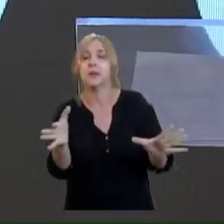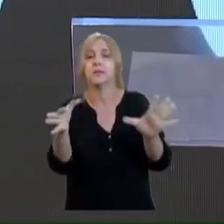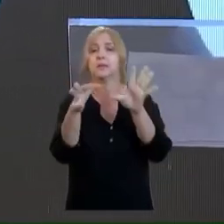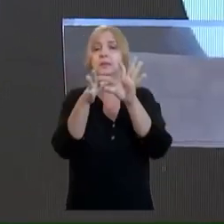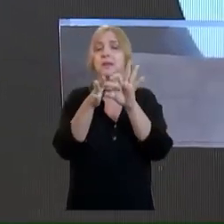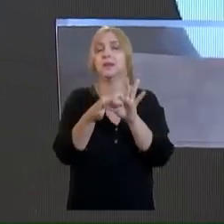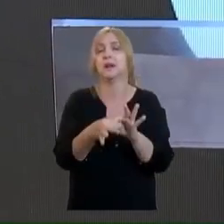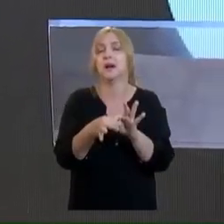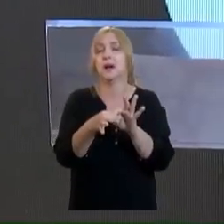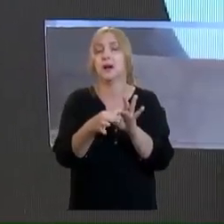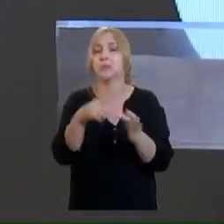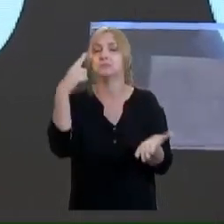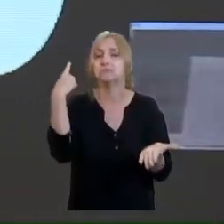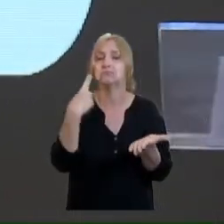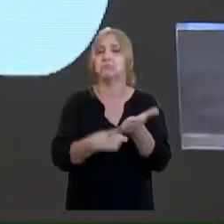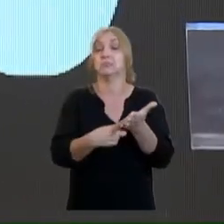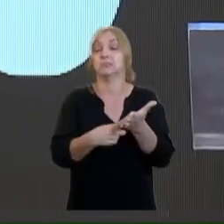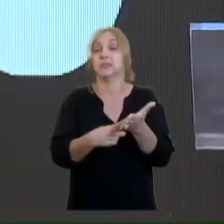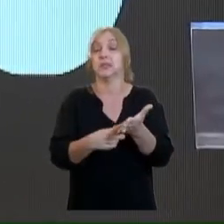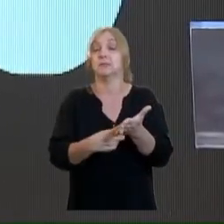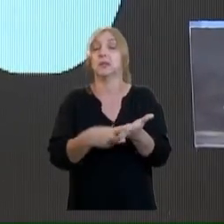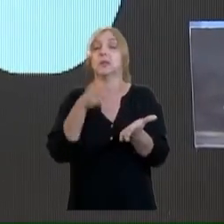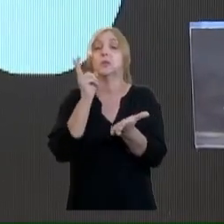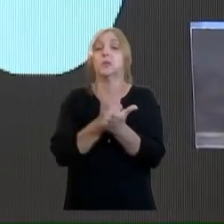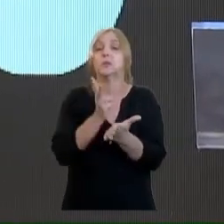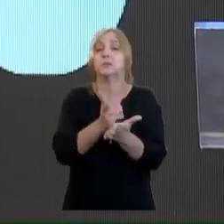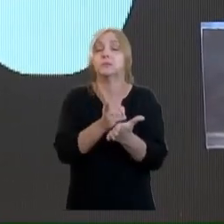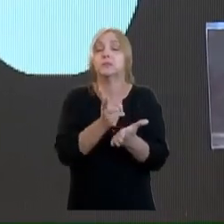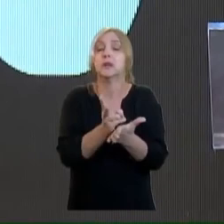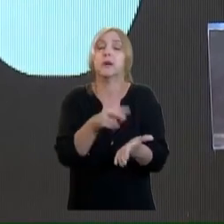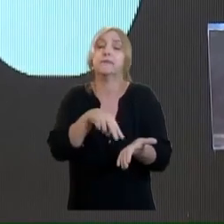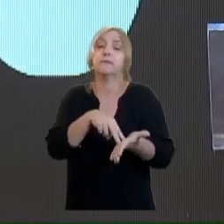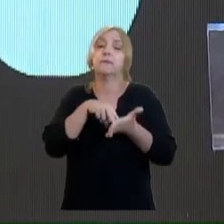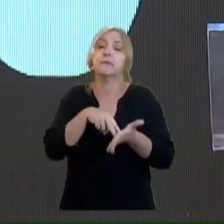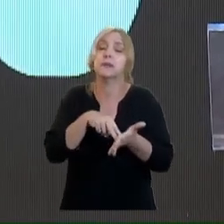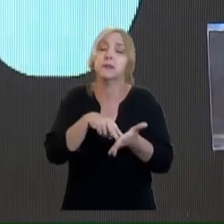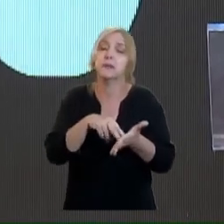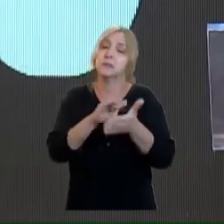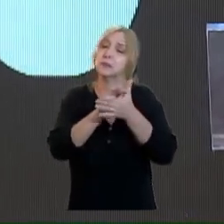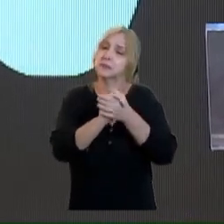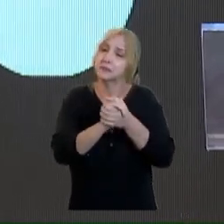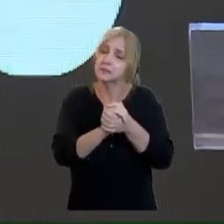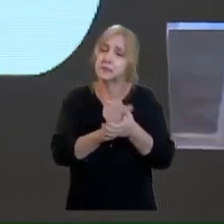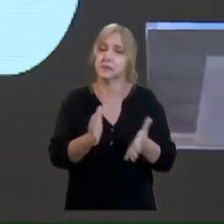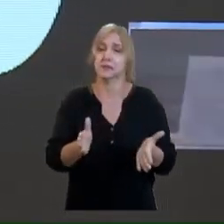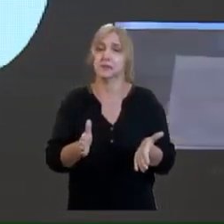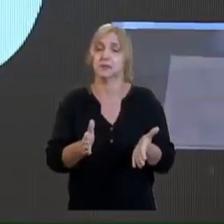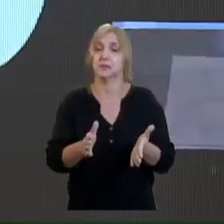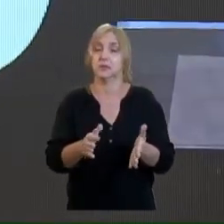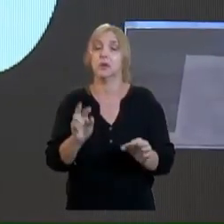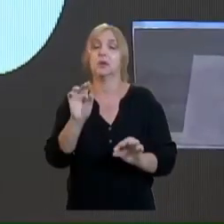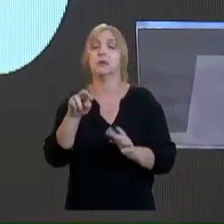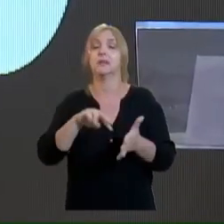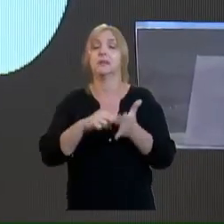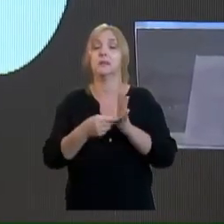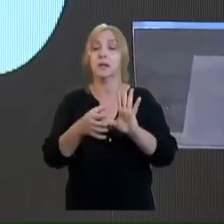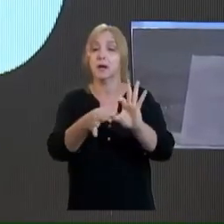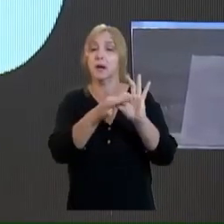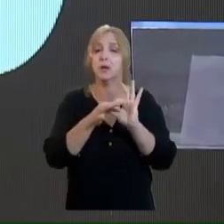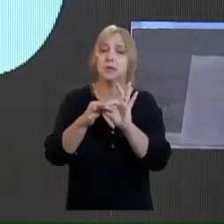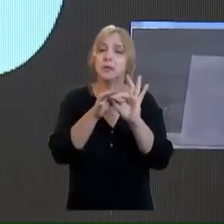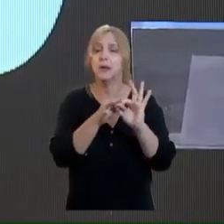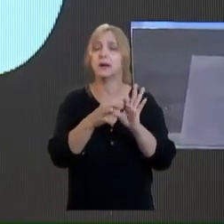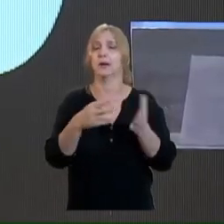aliança? Exatamente para poder manter. E o que mantém um casamento é exatamente uma aliança, um